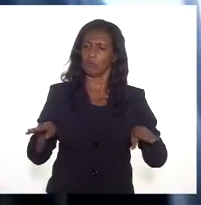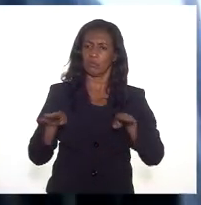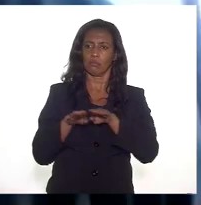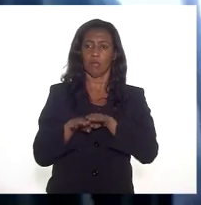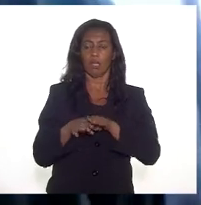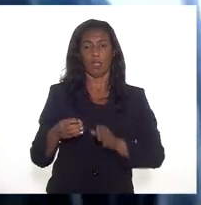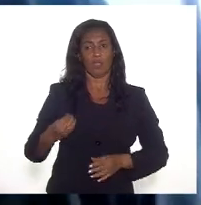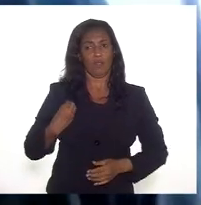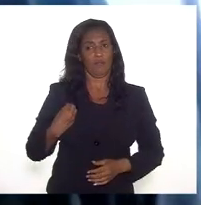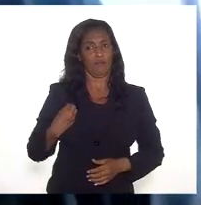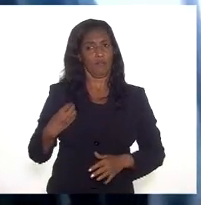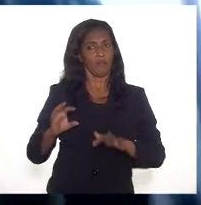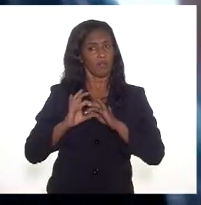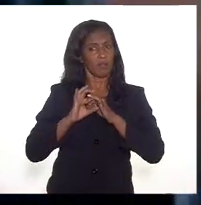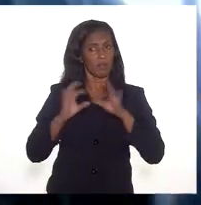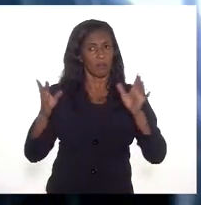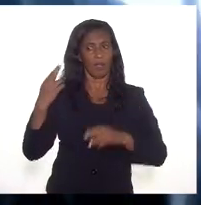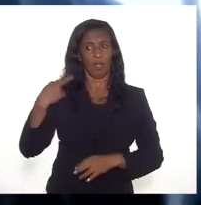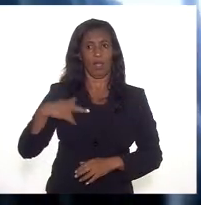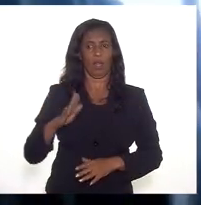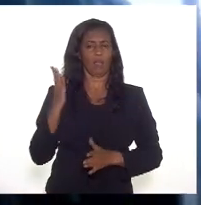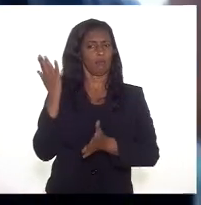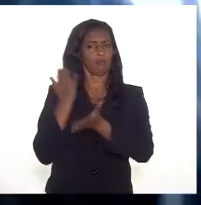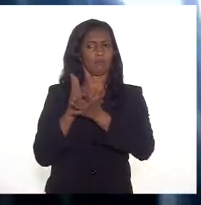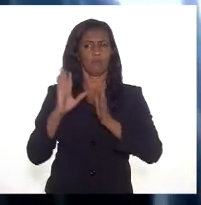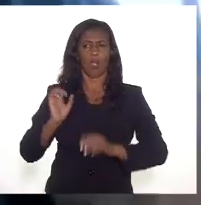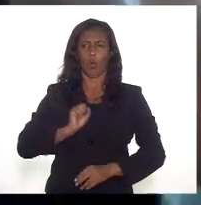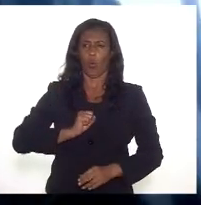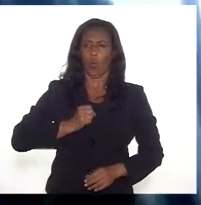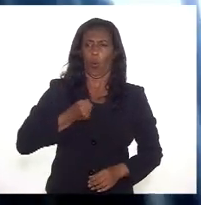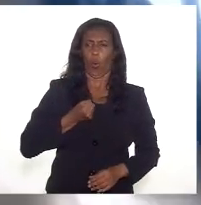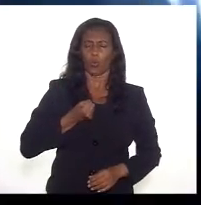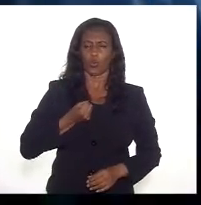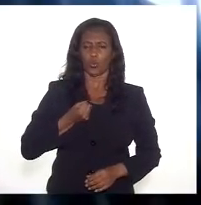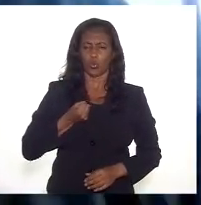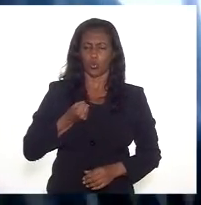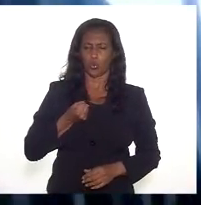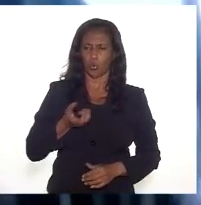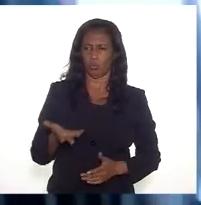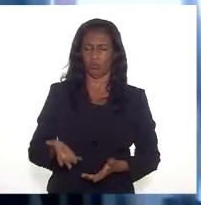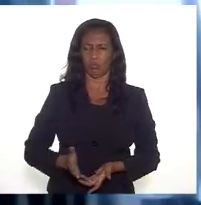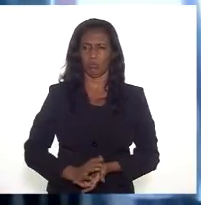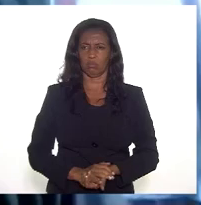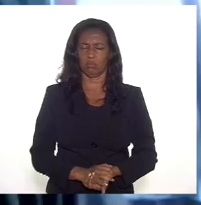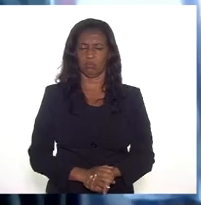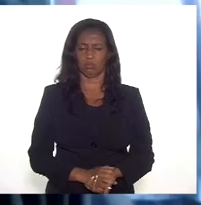Viva a liberdade religiosa, basta de ódio, agressão e fundamentalismo.